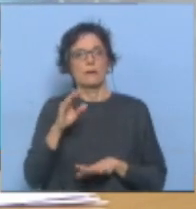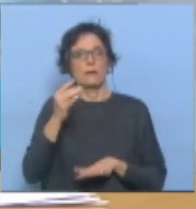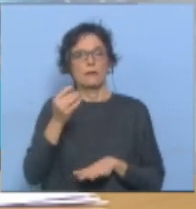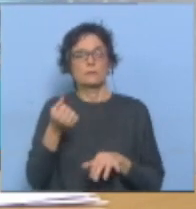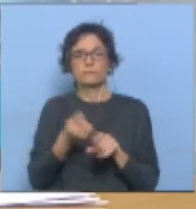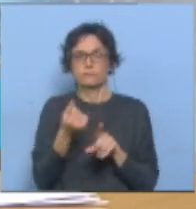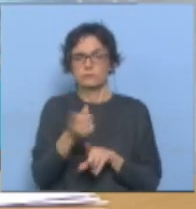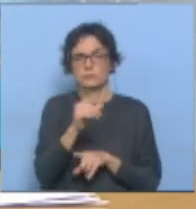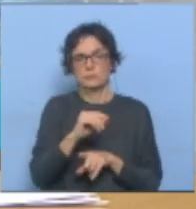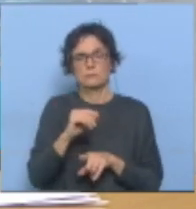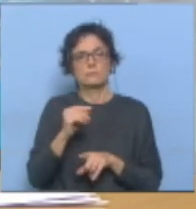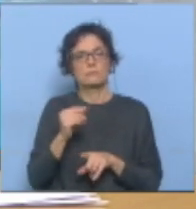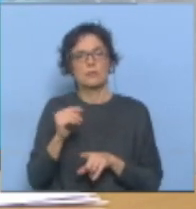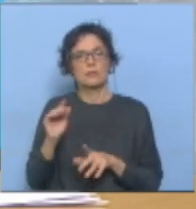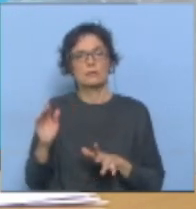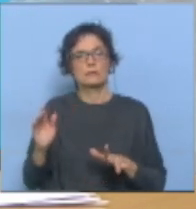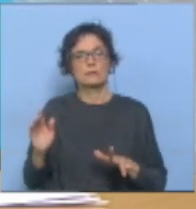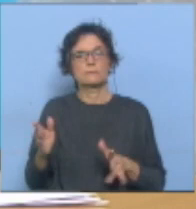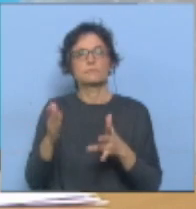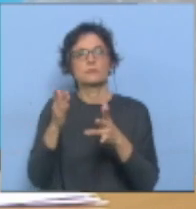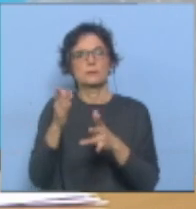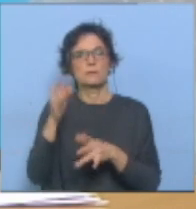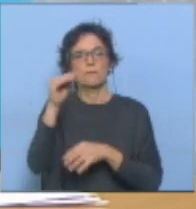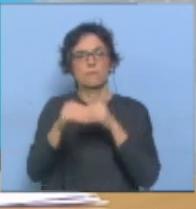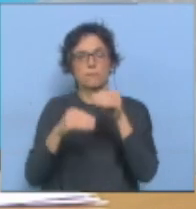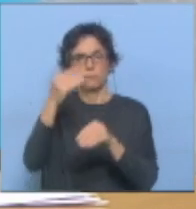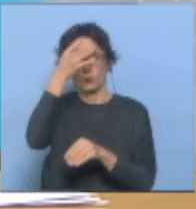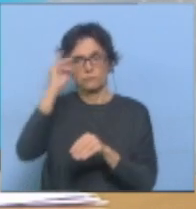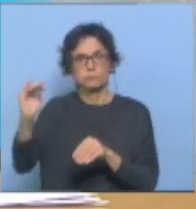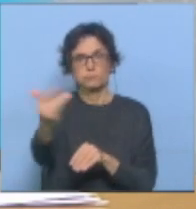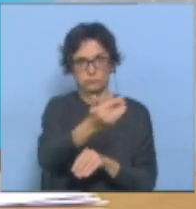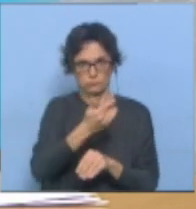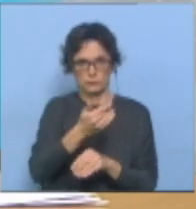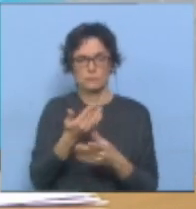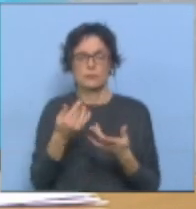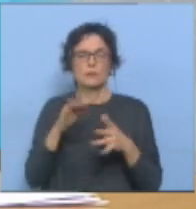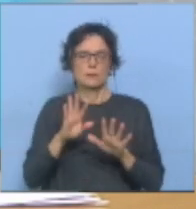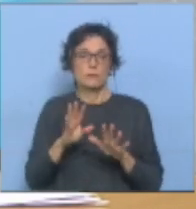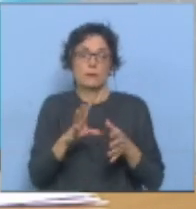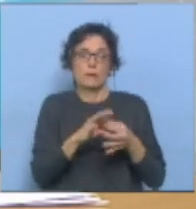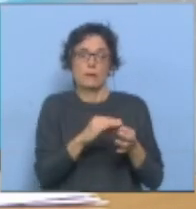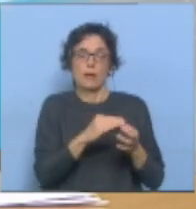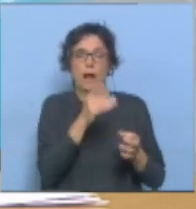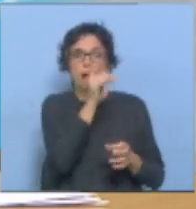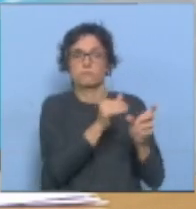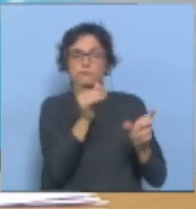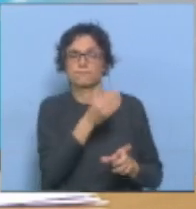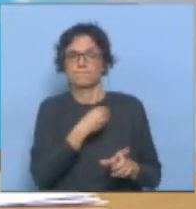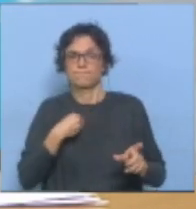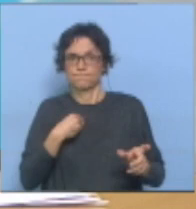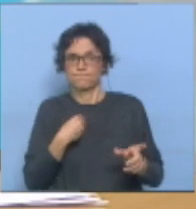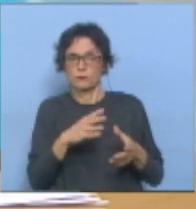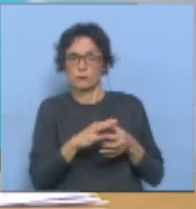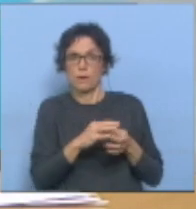chamado a pronunciar-se, acho que isso é uma atitude democrática importantíssima, mas em relação aos médicos, como sabe, no Código